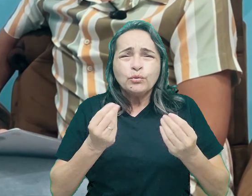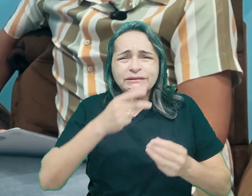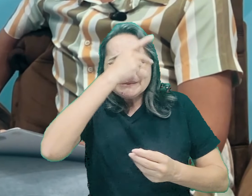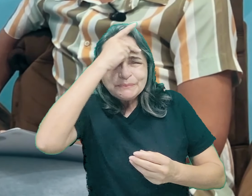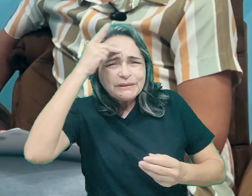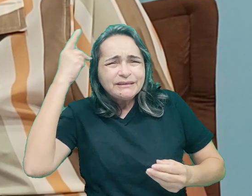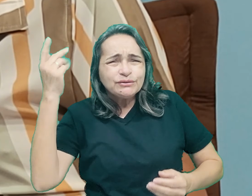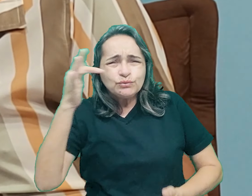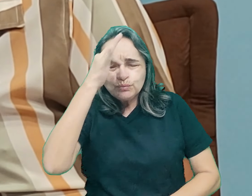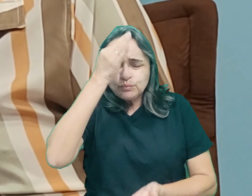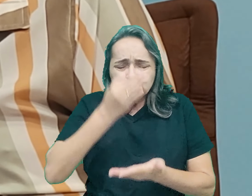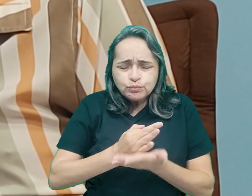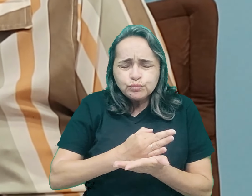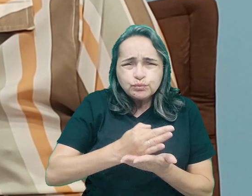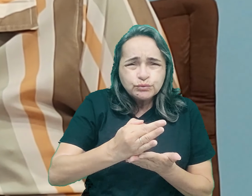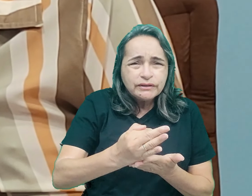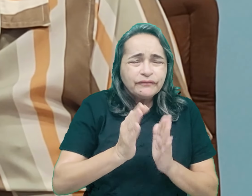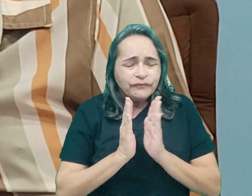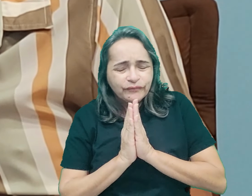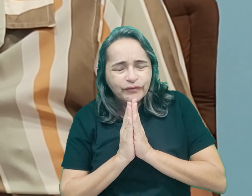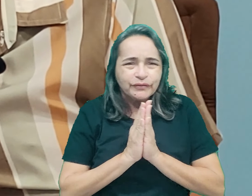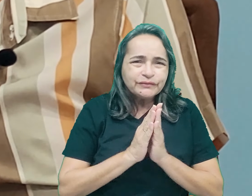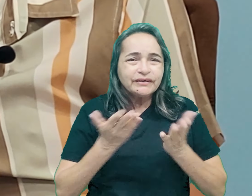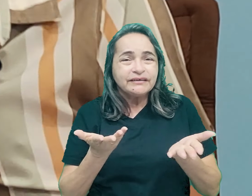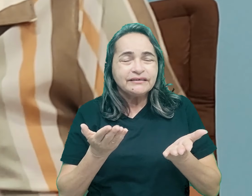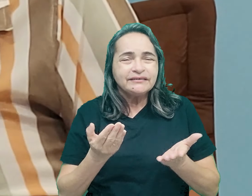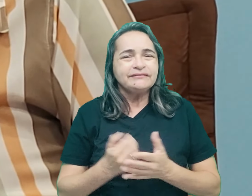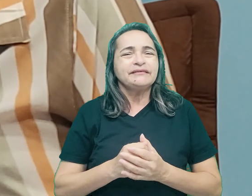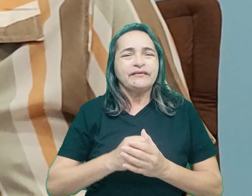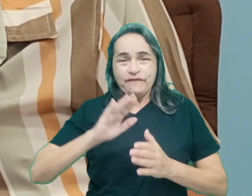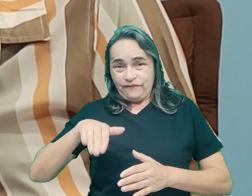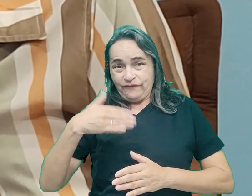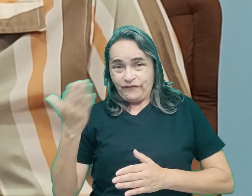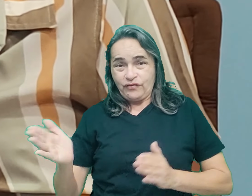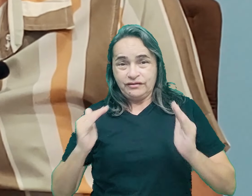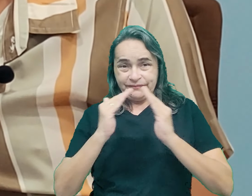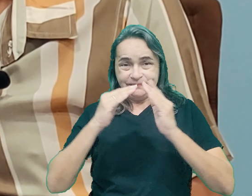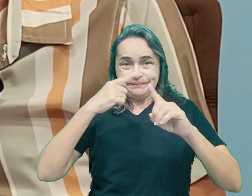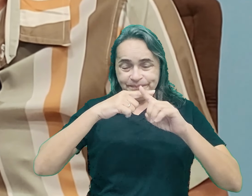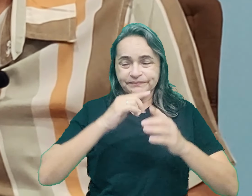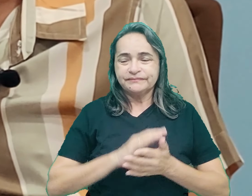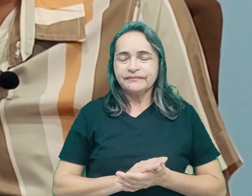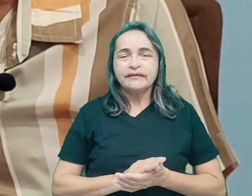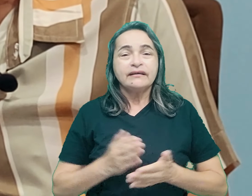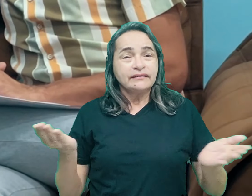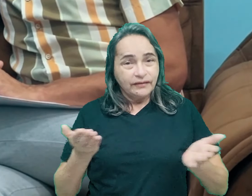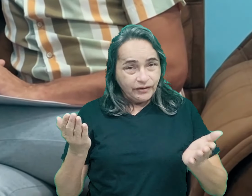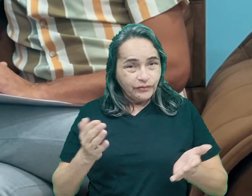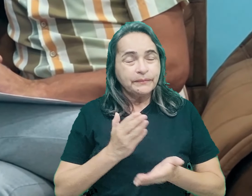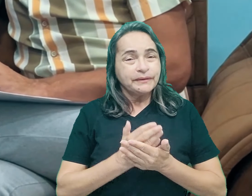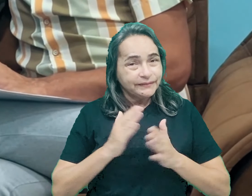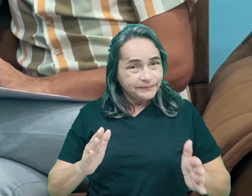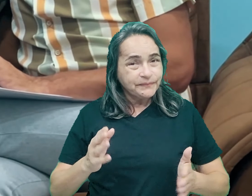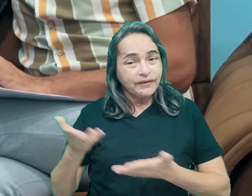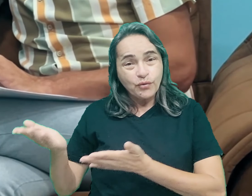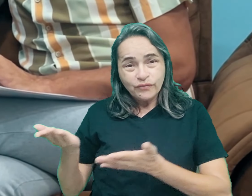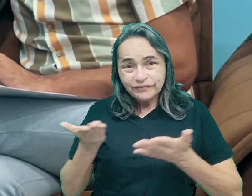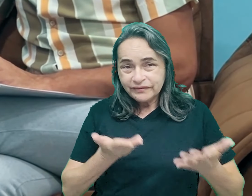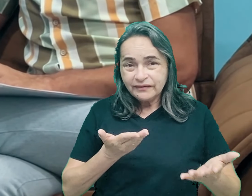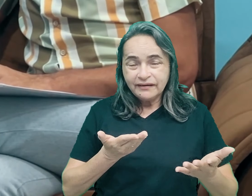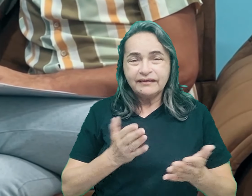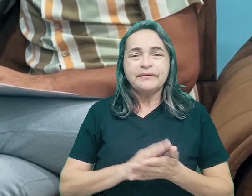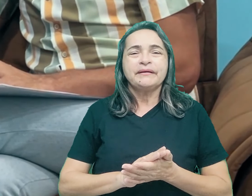cabe o povo dentro. A gente está se encaminhando para o final desse papo. Já quero te convidar para um próximo, já,